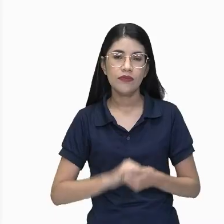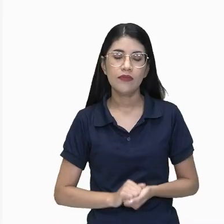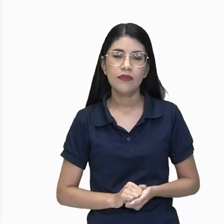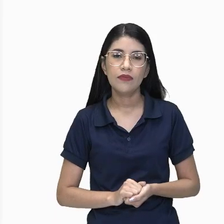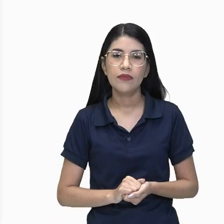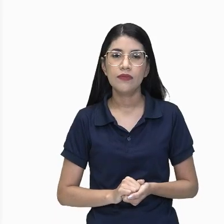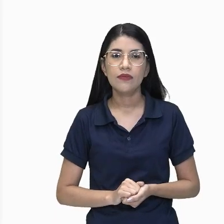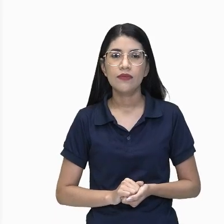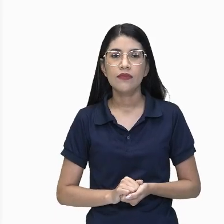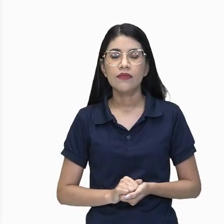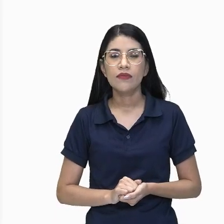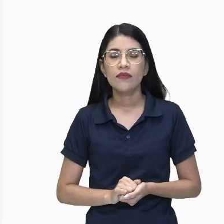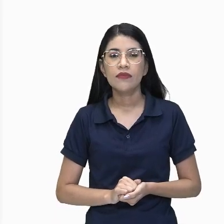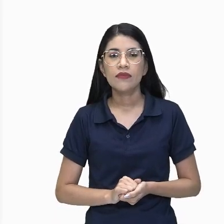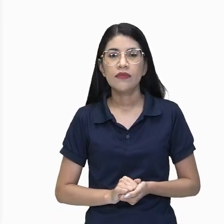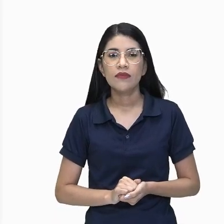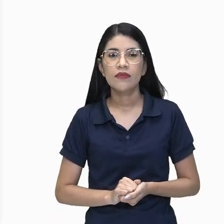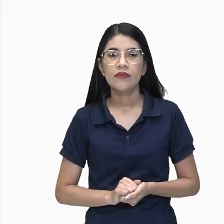próxima.